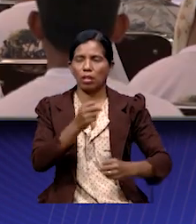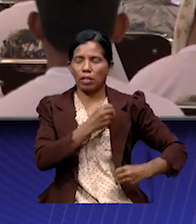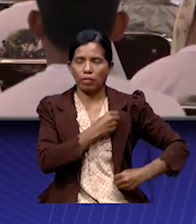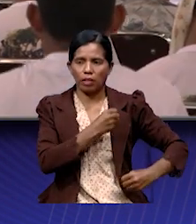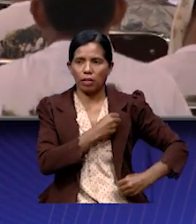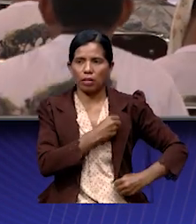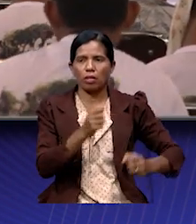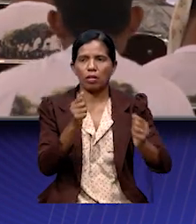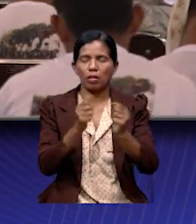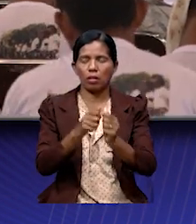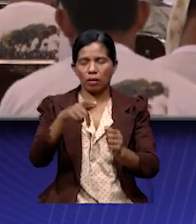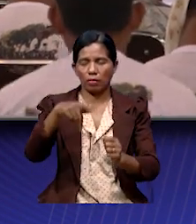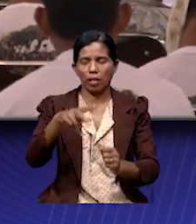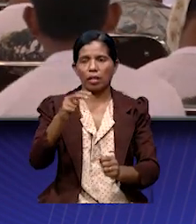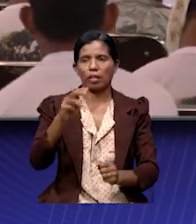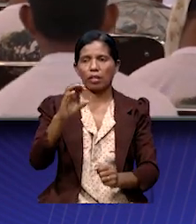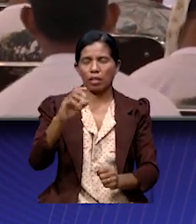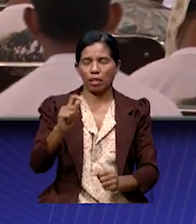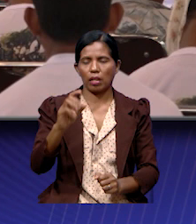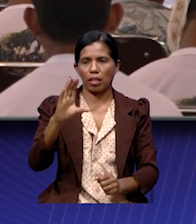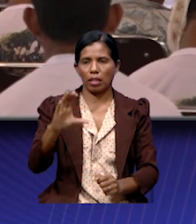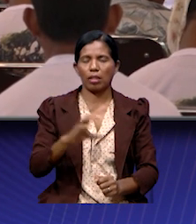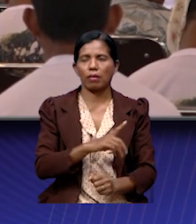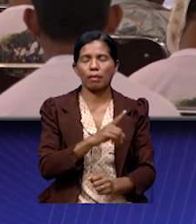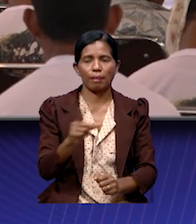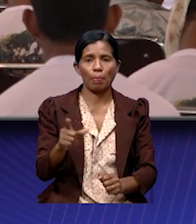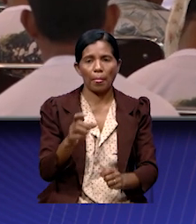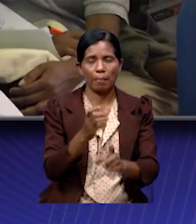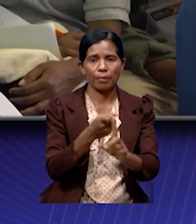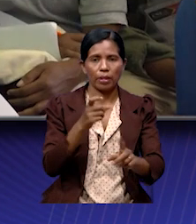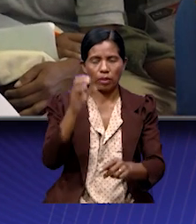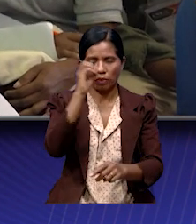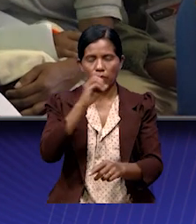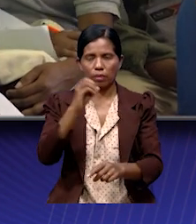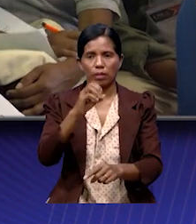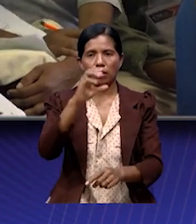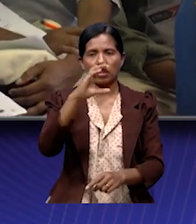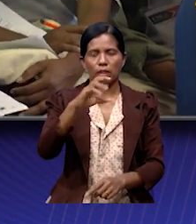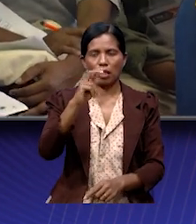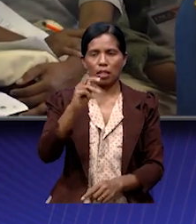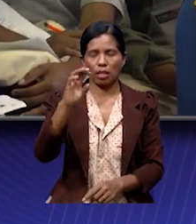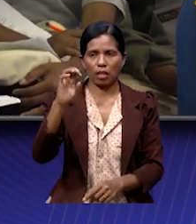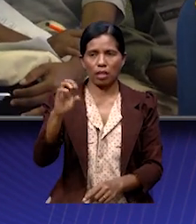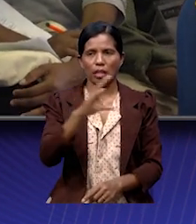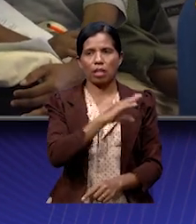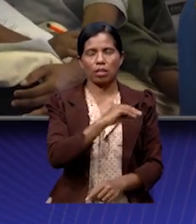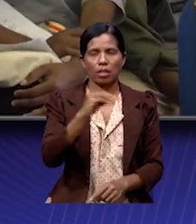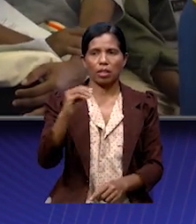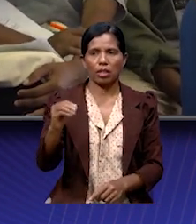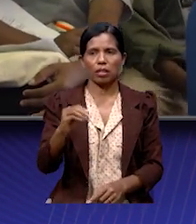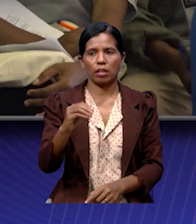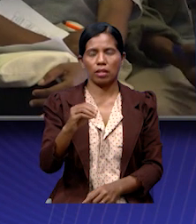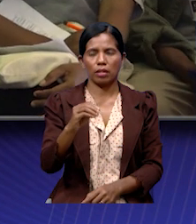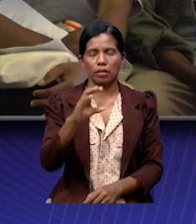FDTL, OPNTL. Campanha ne retan observação russi Secretariado Técnico Administração Eleitoral,